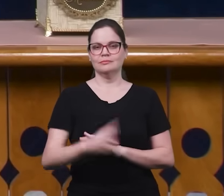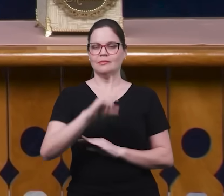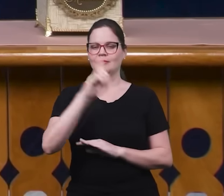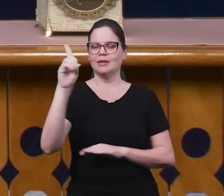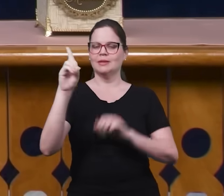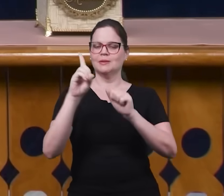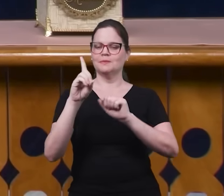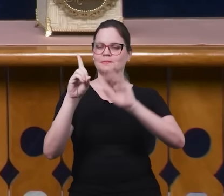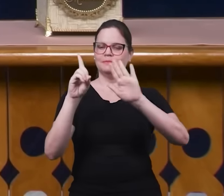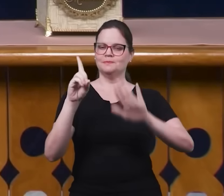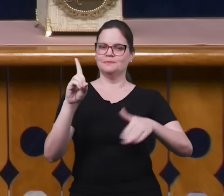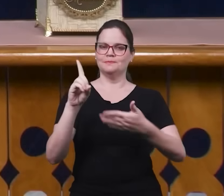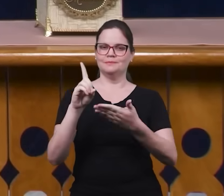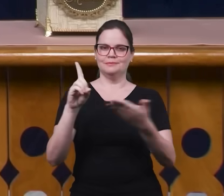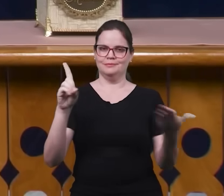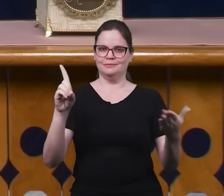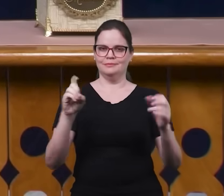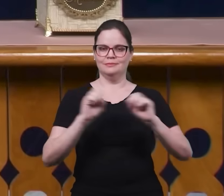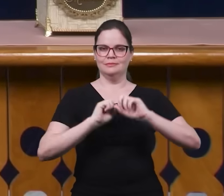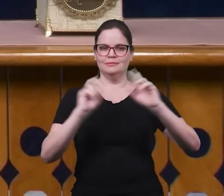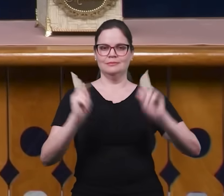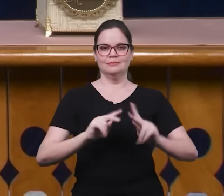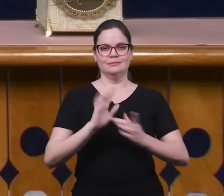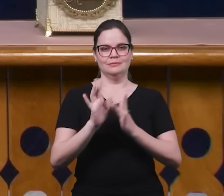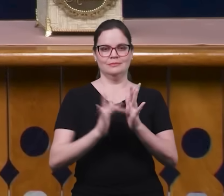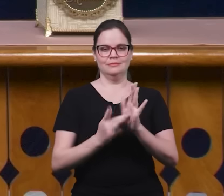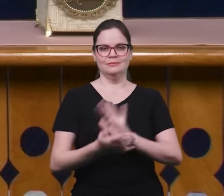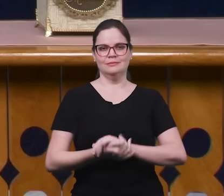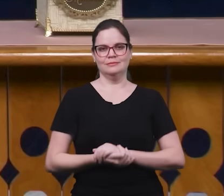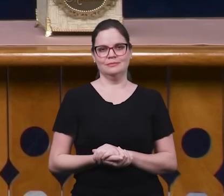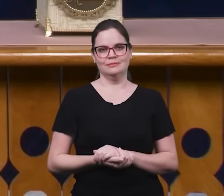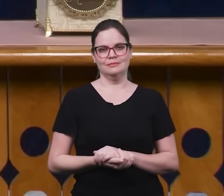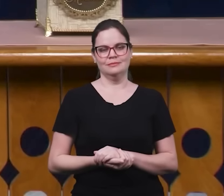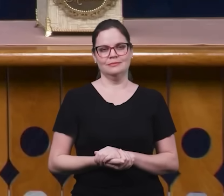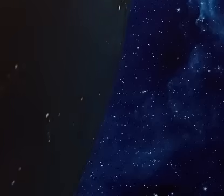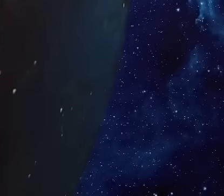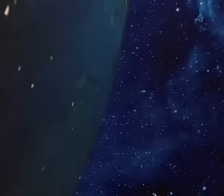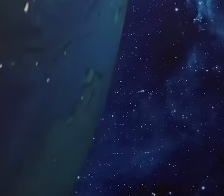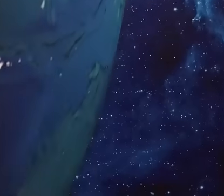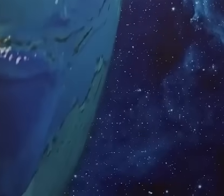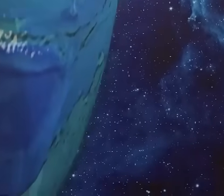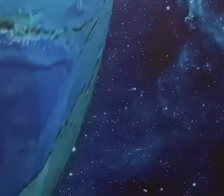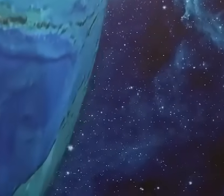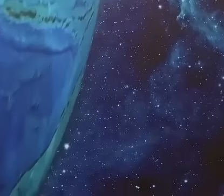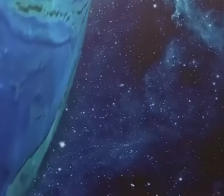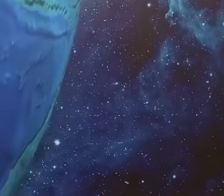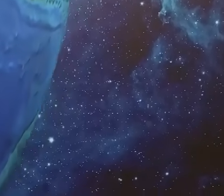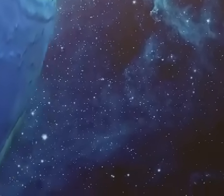Que assim Deus vos abençoe e a todos a paz do Senhor Jesus.